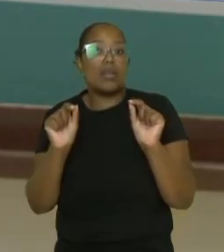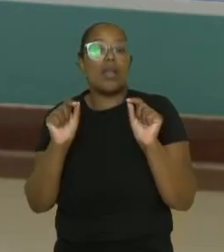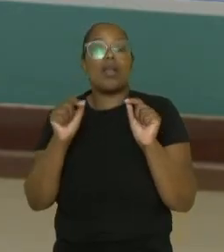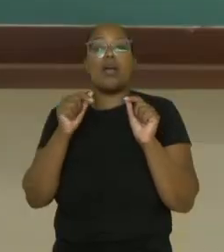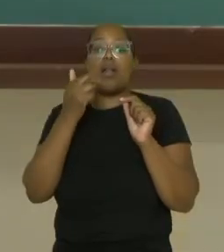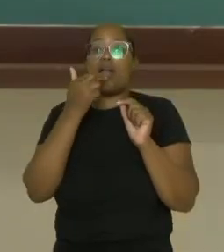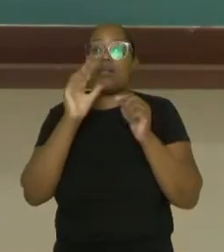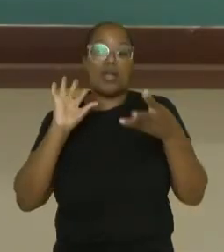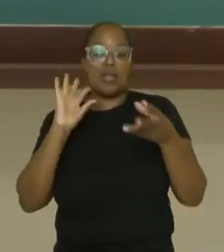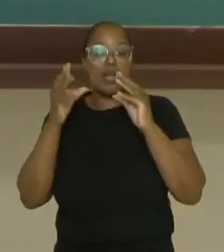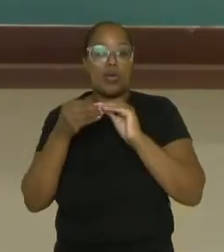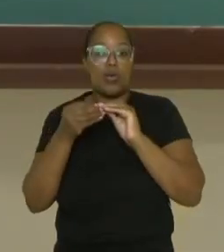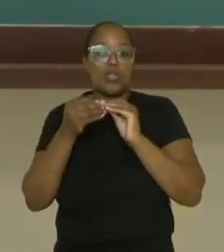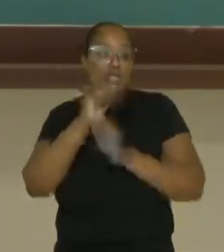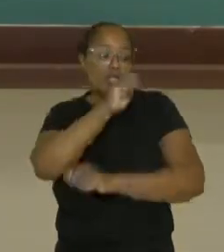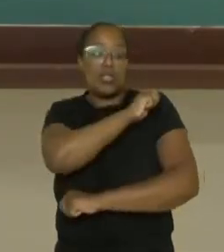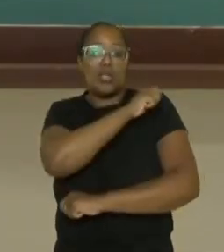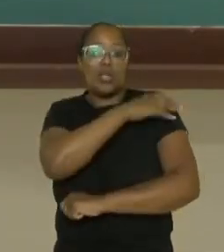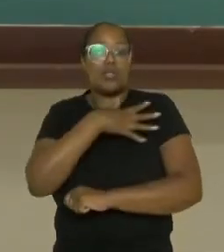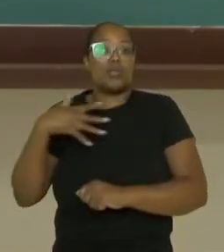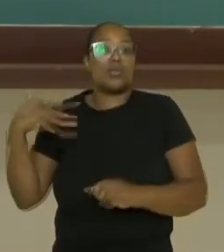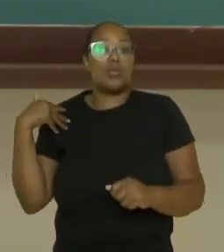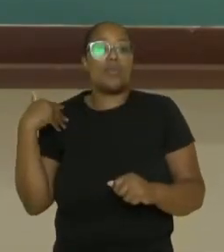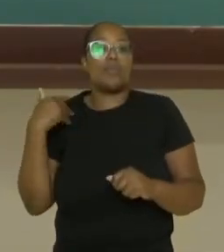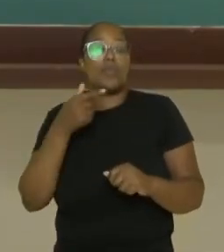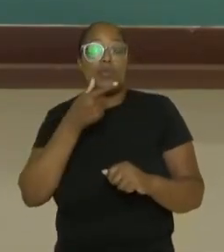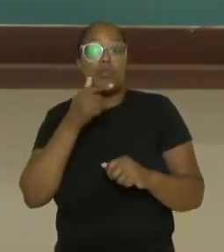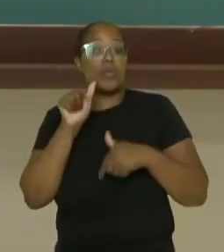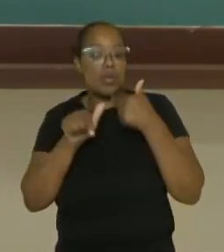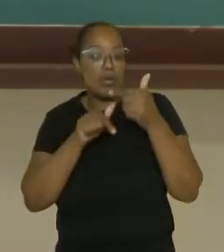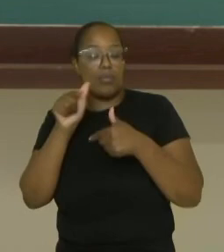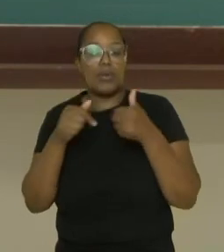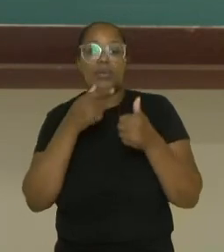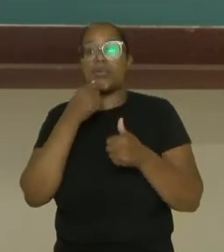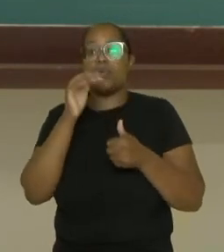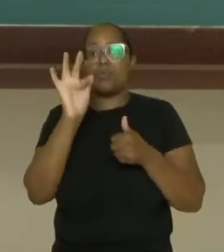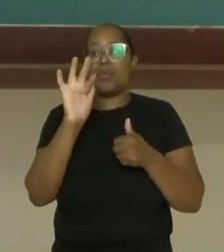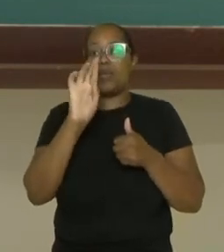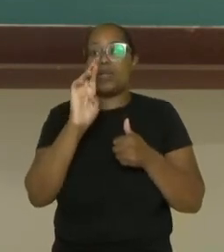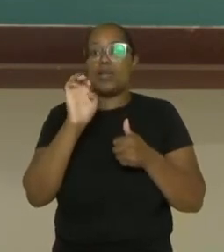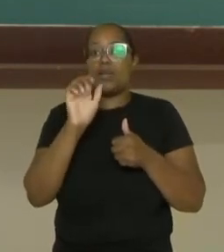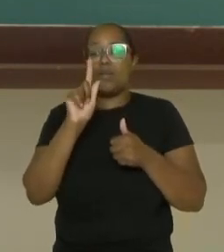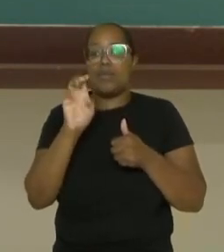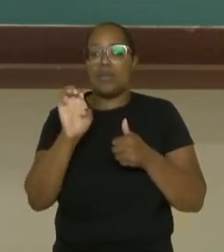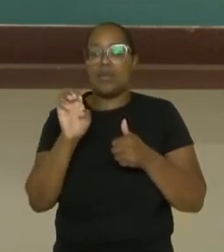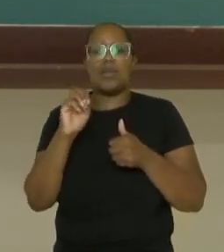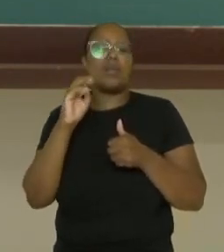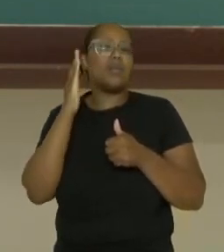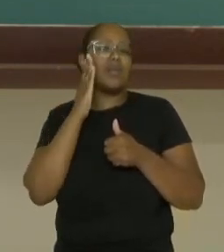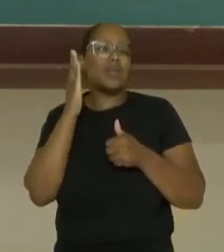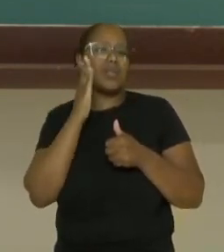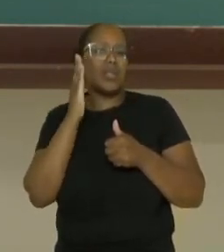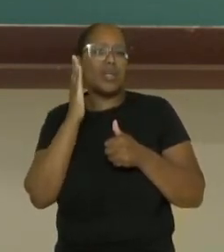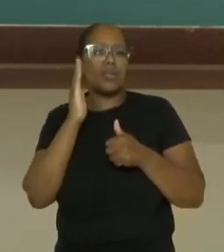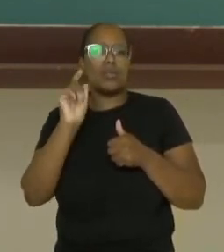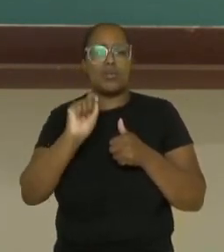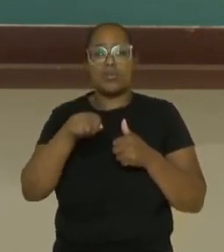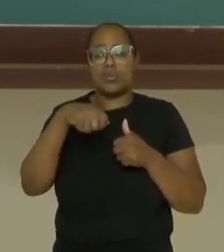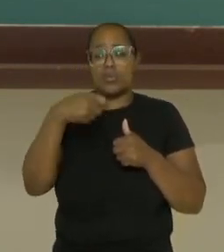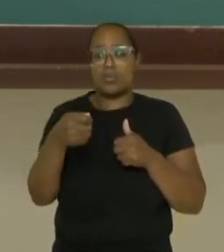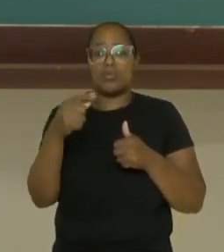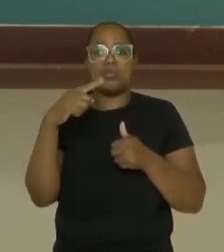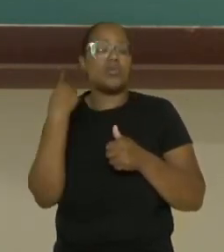lógica aristotélica. Então, o trabalho do Frege é fazer assim, não, eu entendo que nos símbolos nós nos